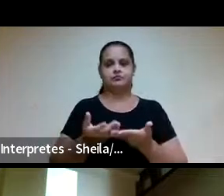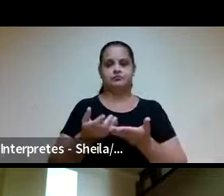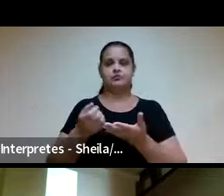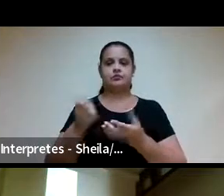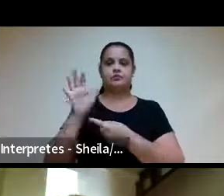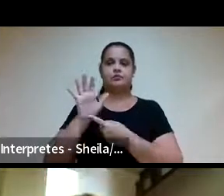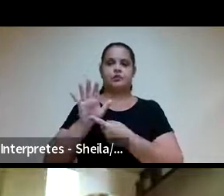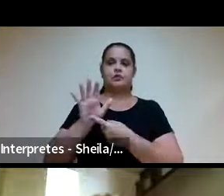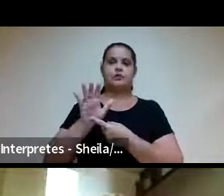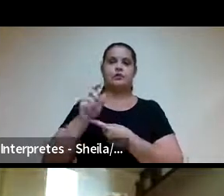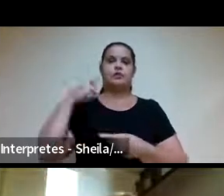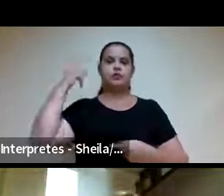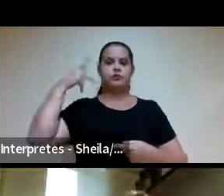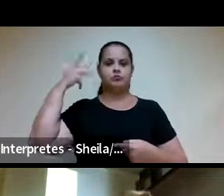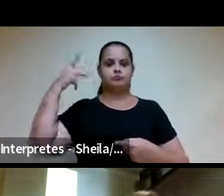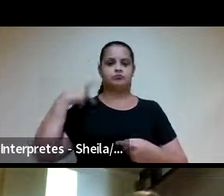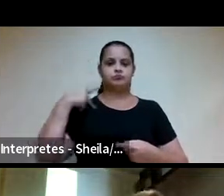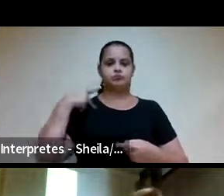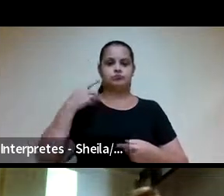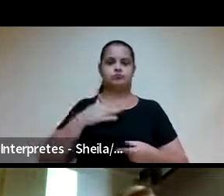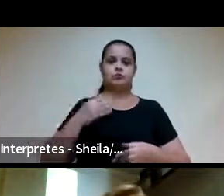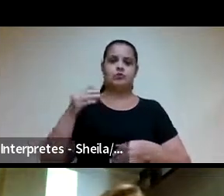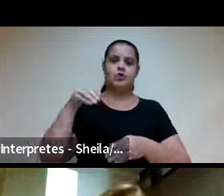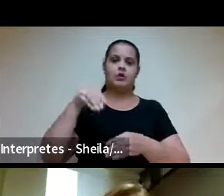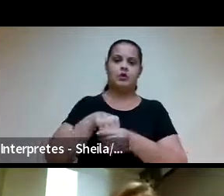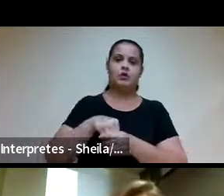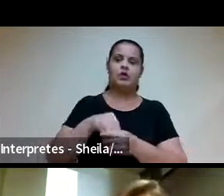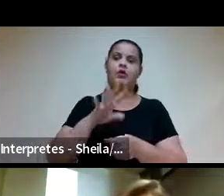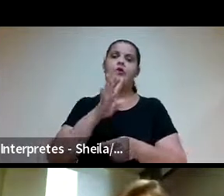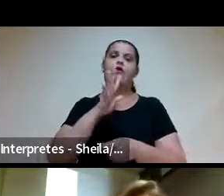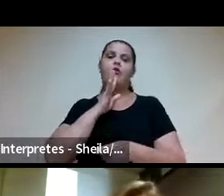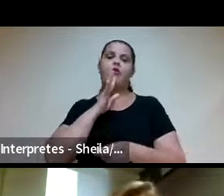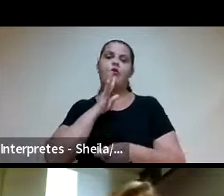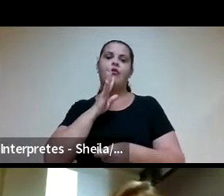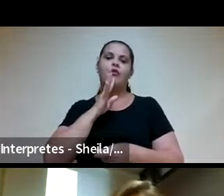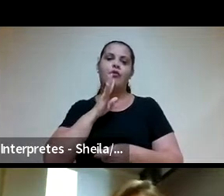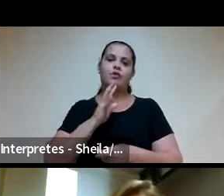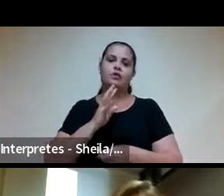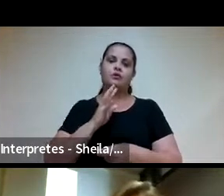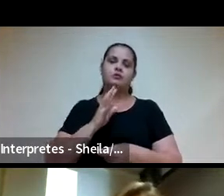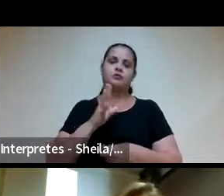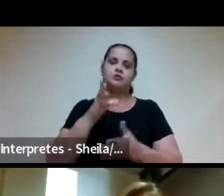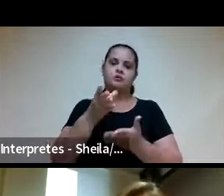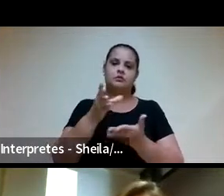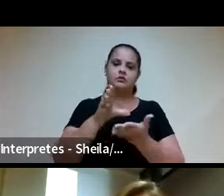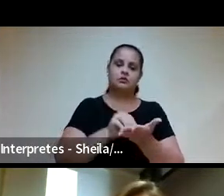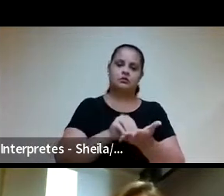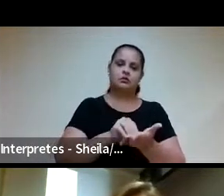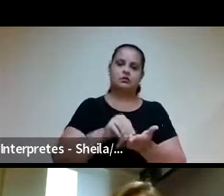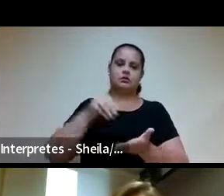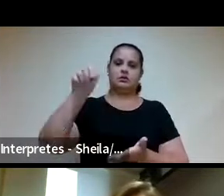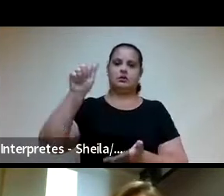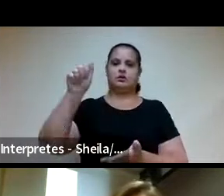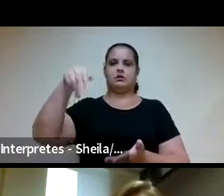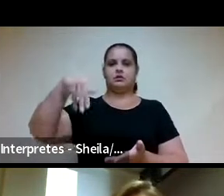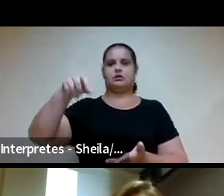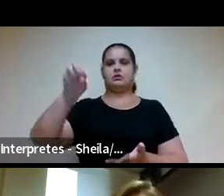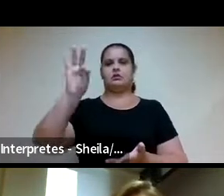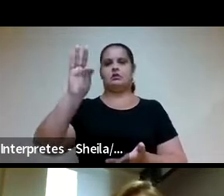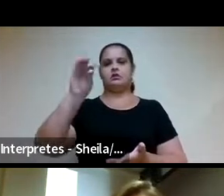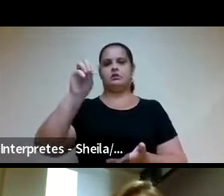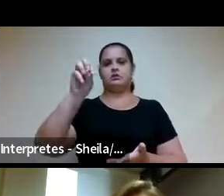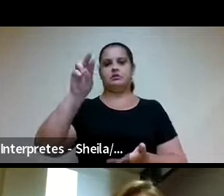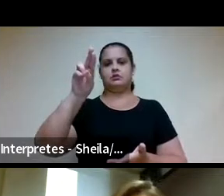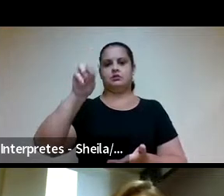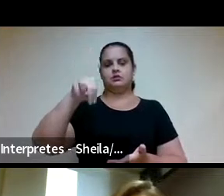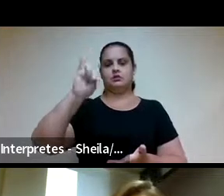Procuradoria Regional Eleitoral, eu voto pelo conhecimento e provimento do recurso interposto por Antônio Modesto Rodrigues de Macedo e